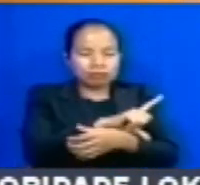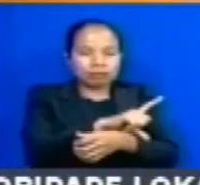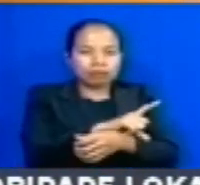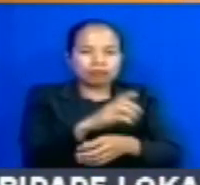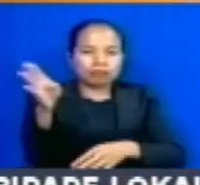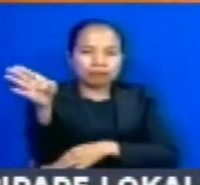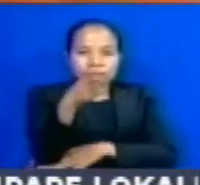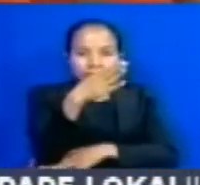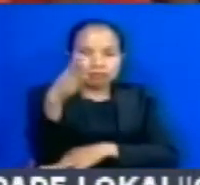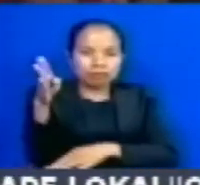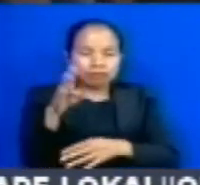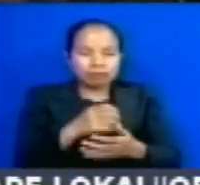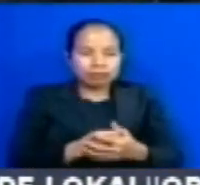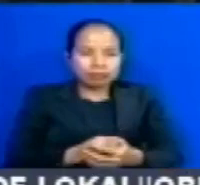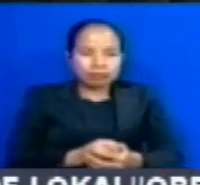bandeira.